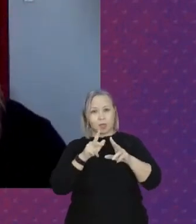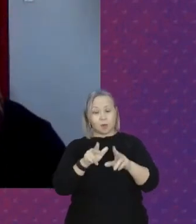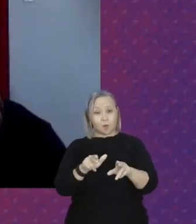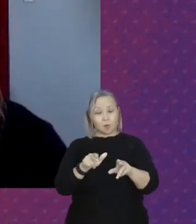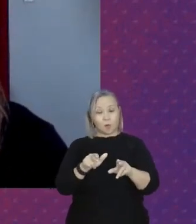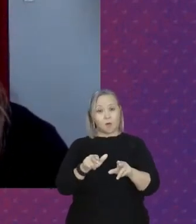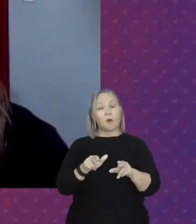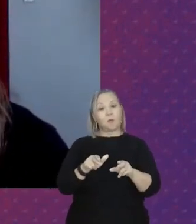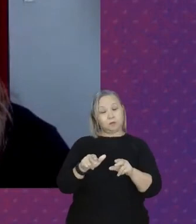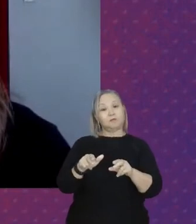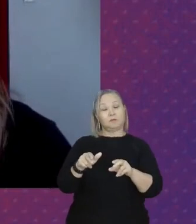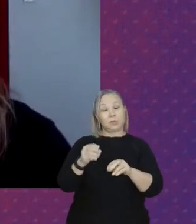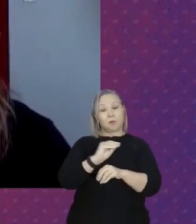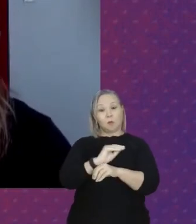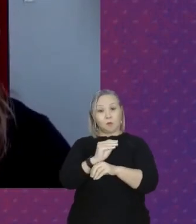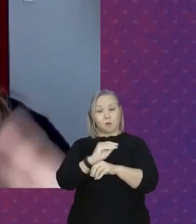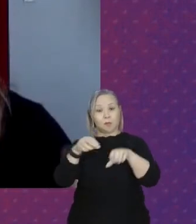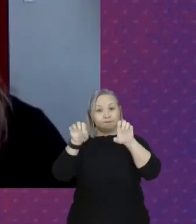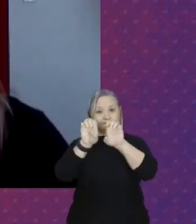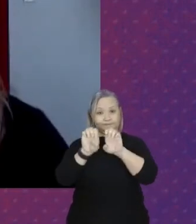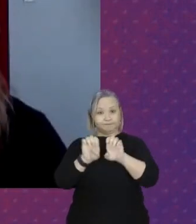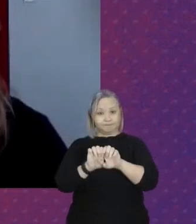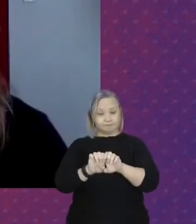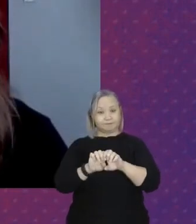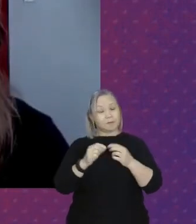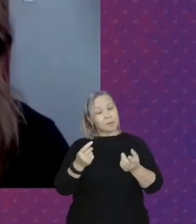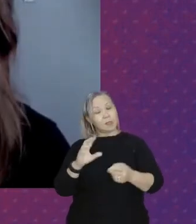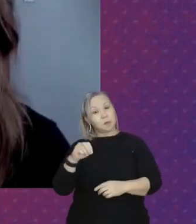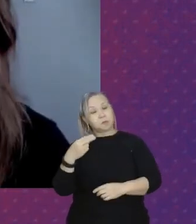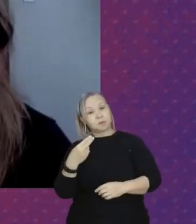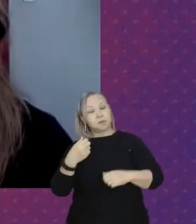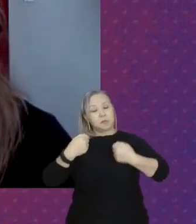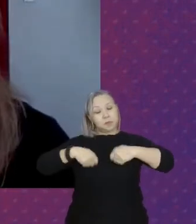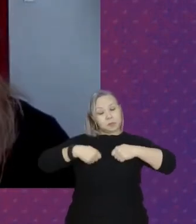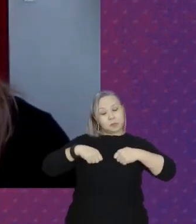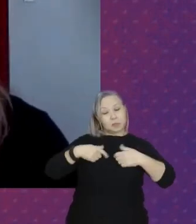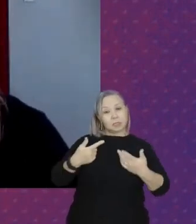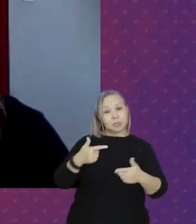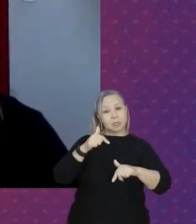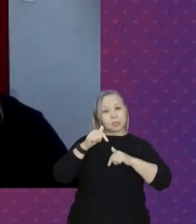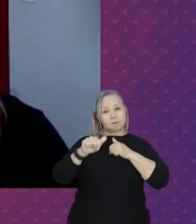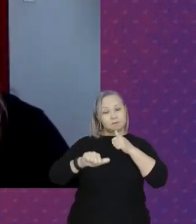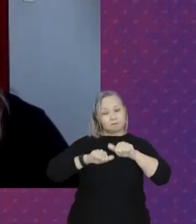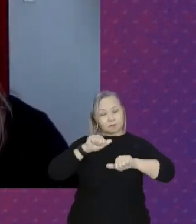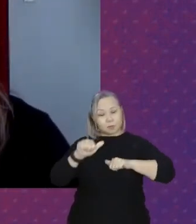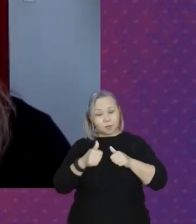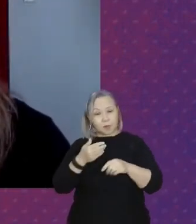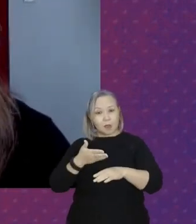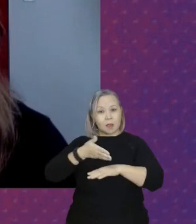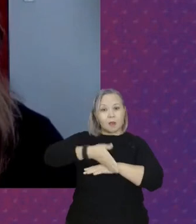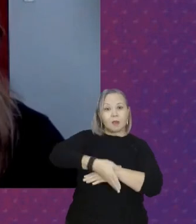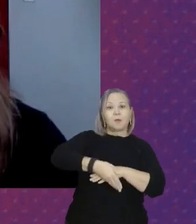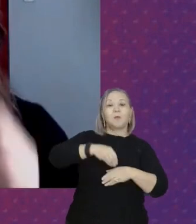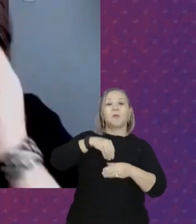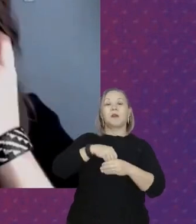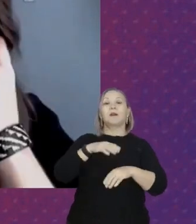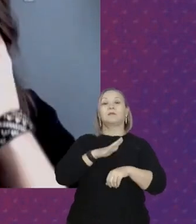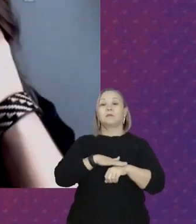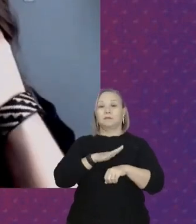cuidado está estruturado, ou seja, o que nós precisamos transformar, para depois entrar mais